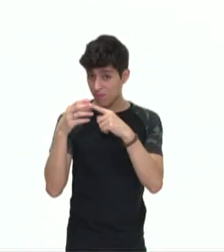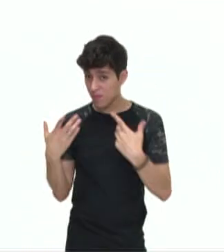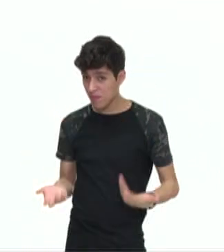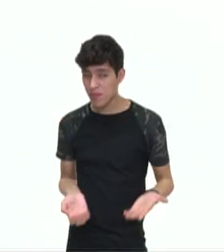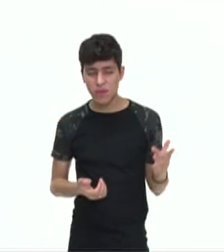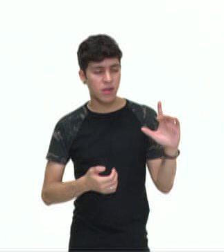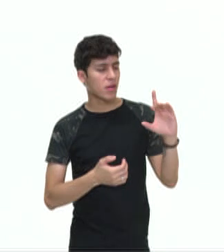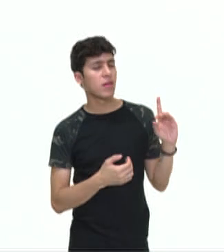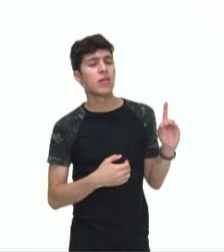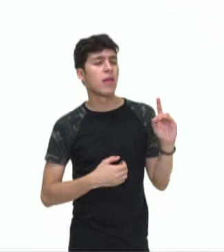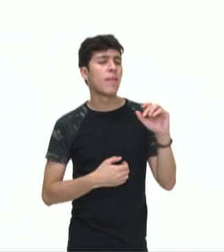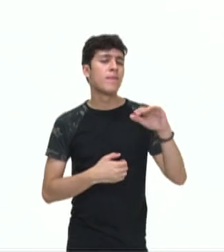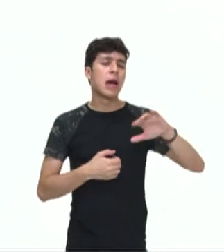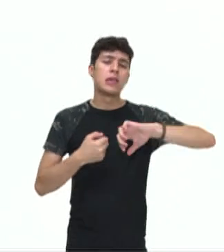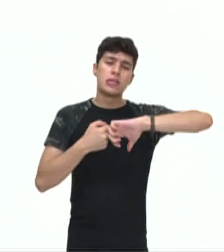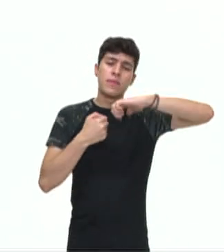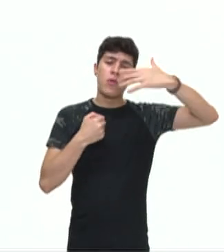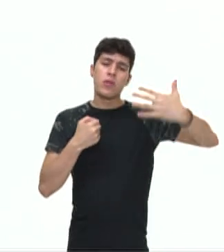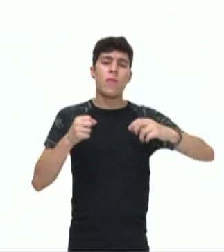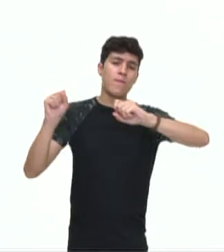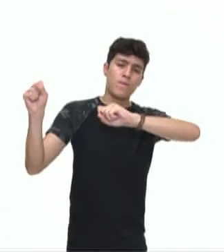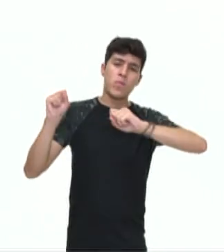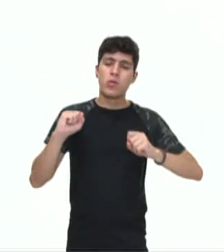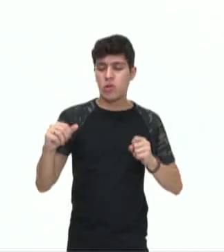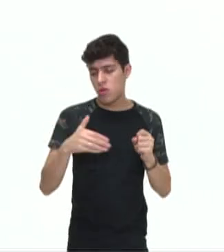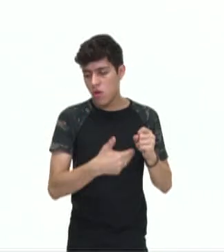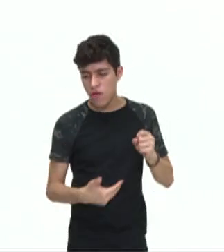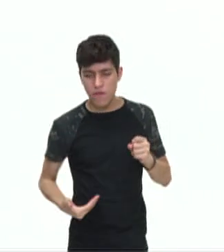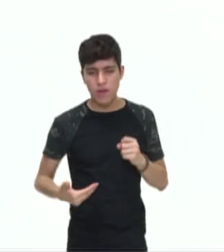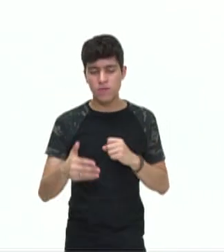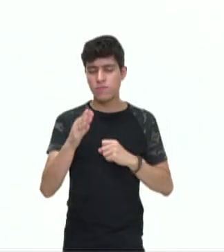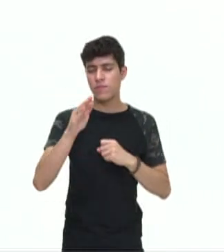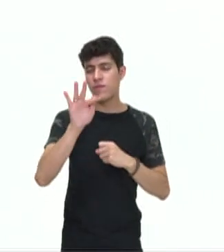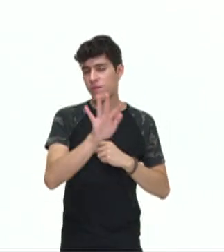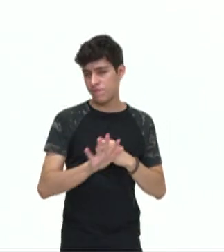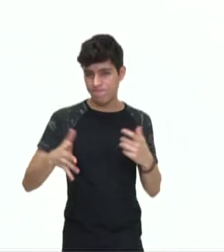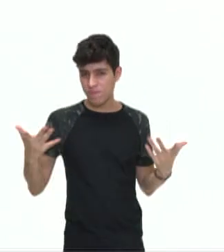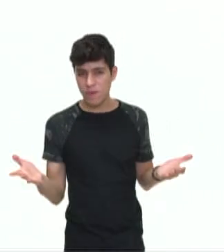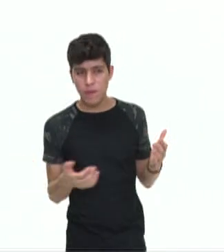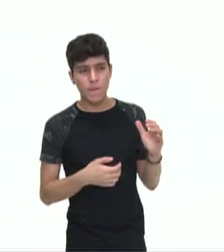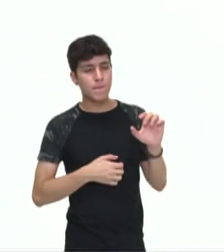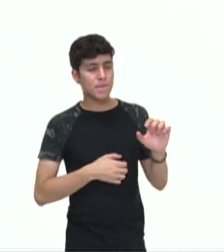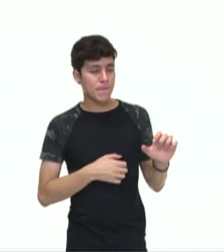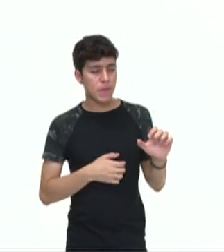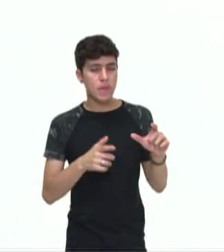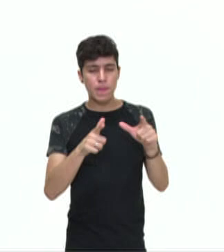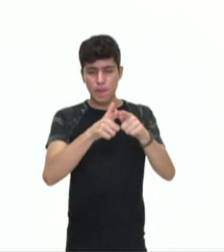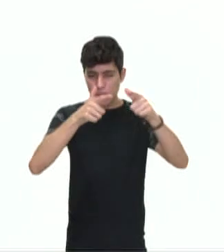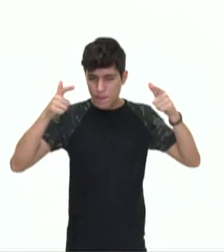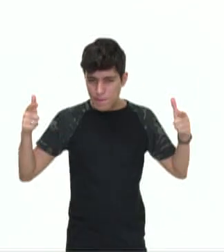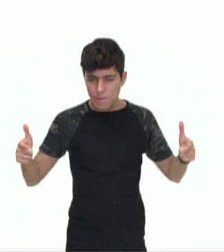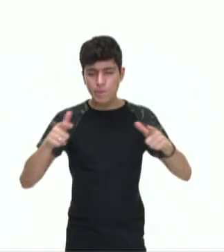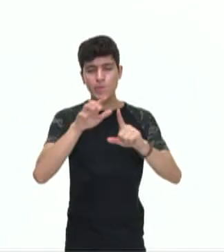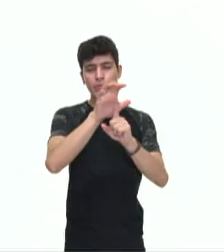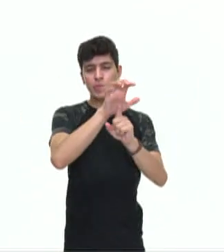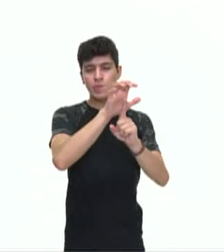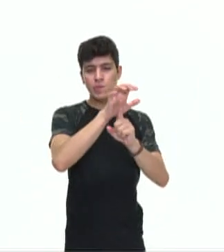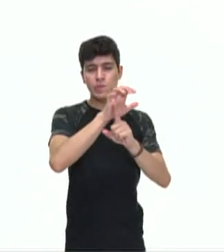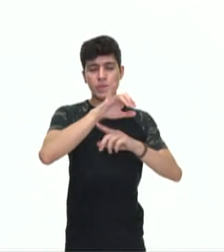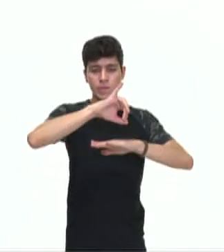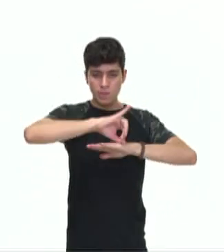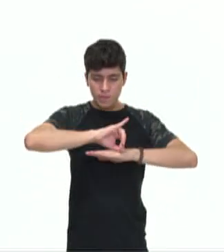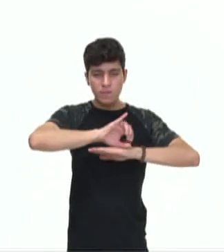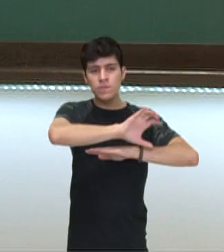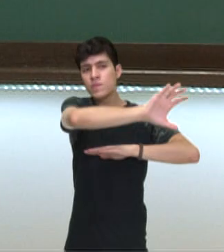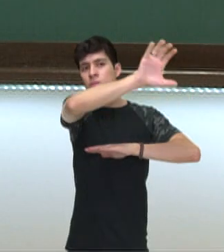D, democratizar o poder do governo central? Ou letra E, ampliar a influência da capital